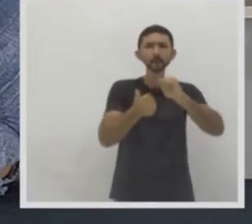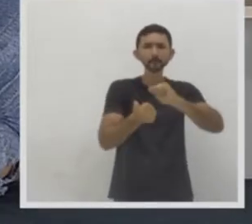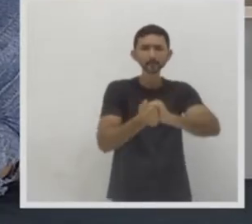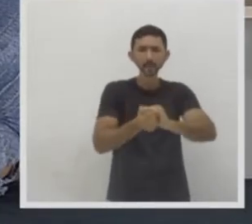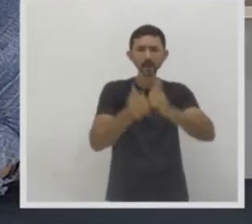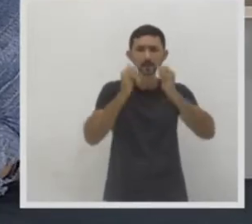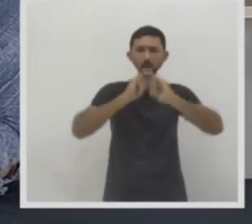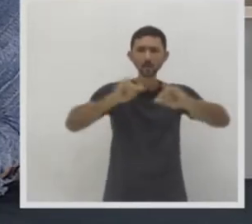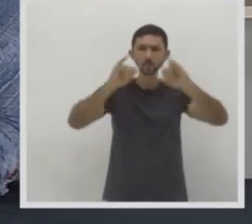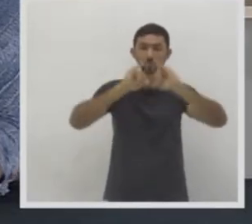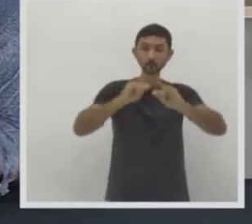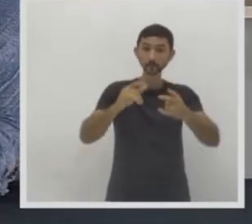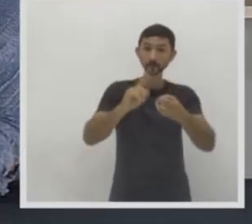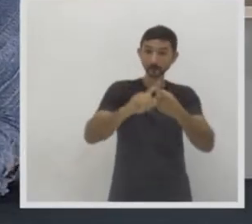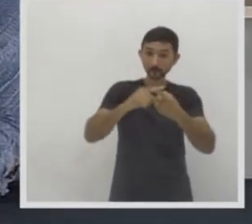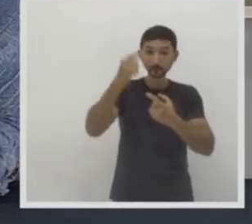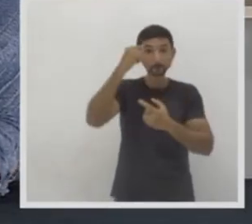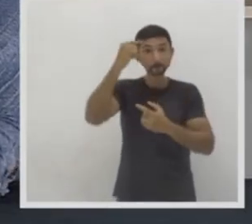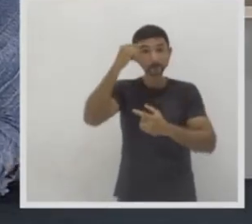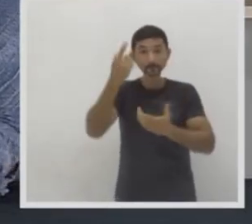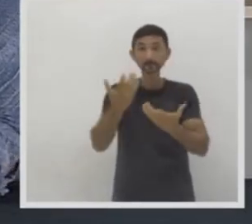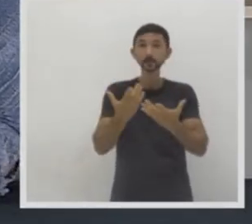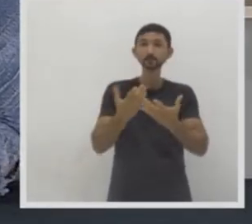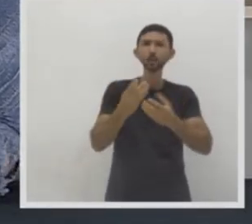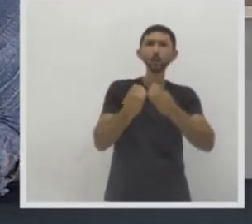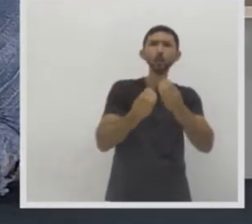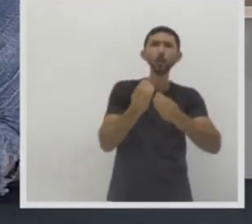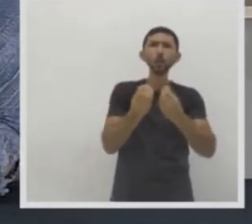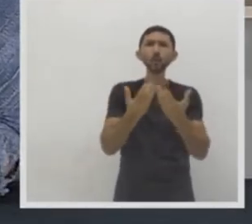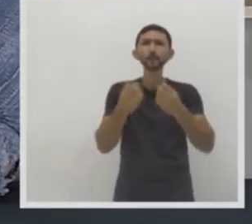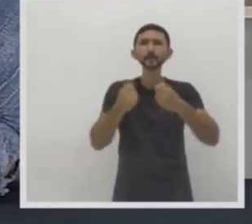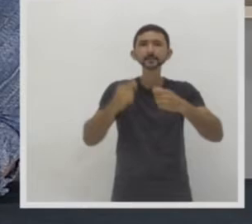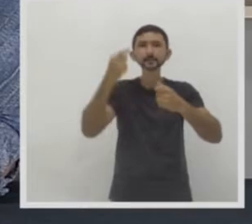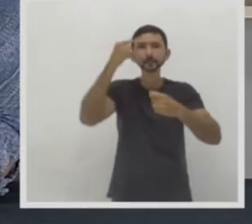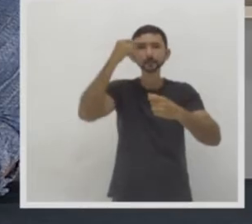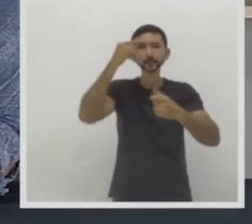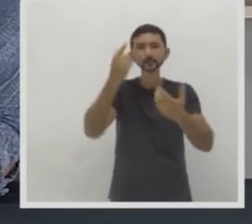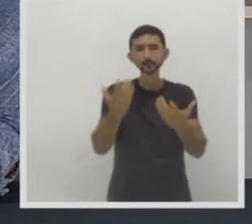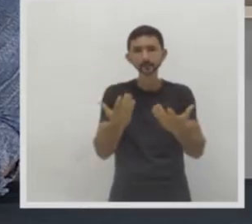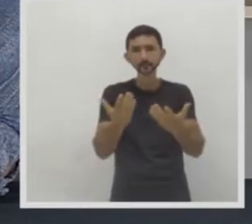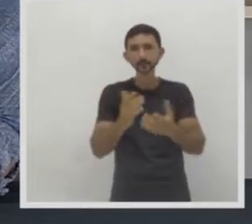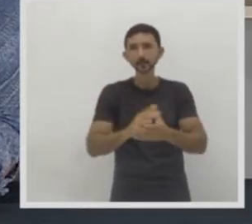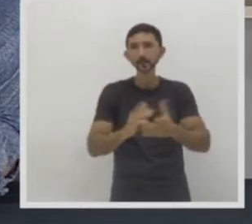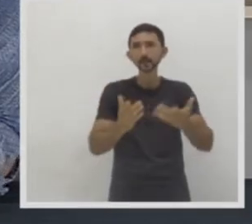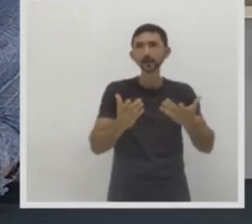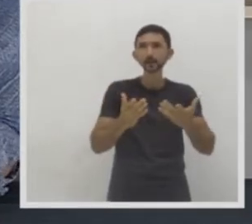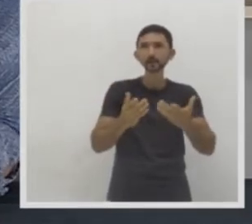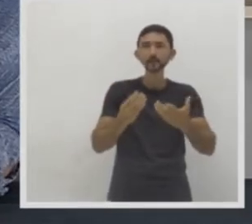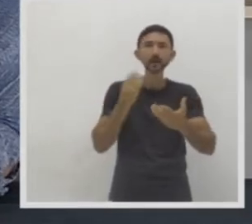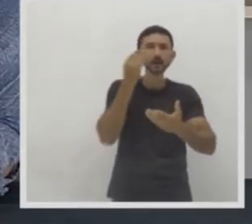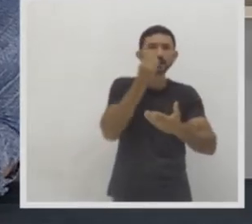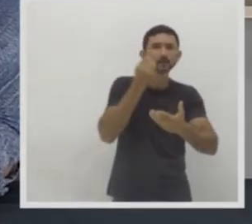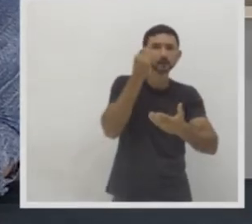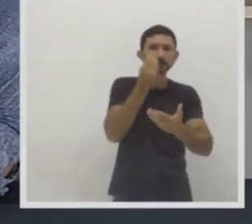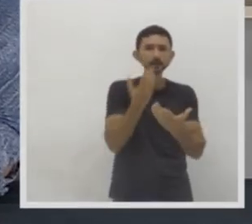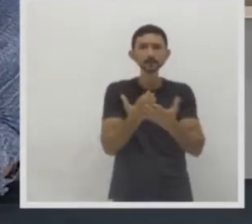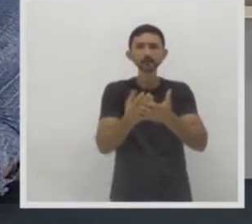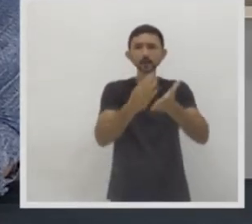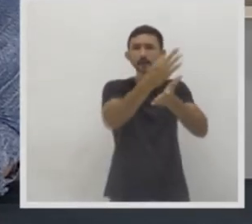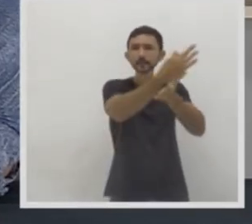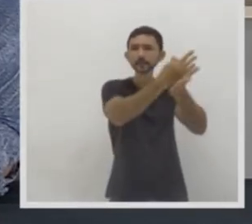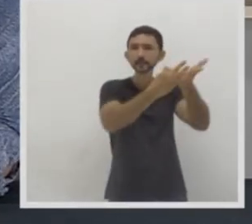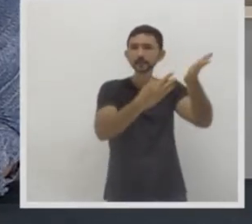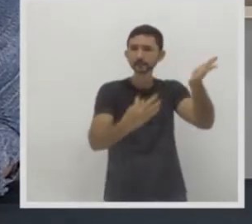e pensamos em algumas coisas que nós temos que pensar, né, para analisar esse gênero